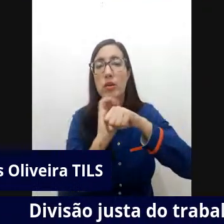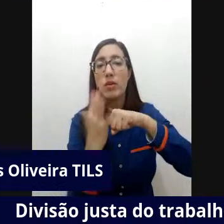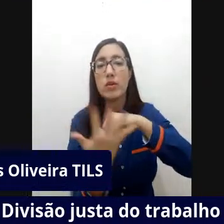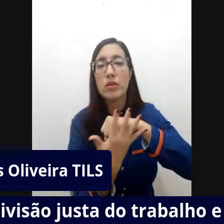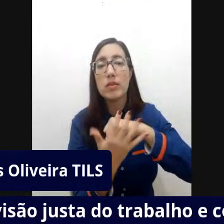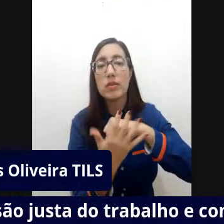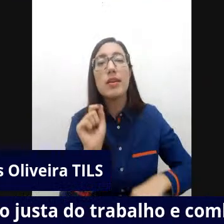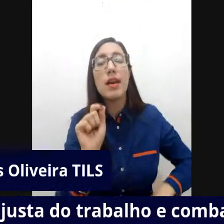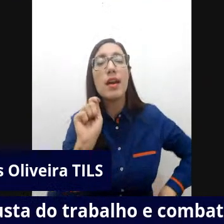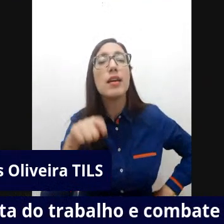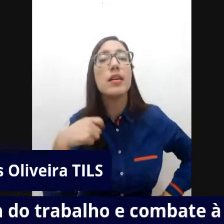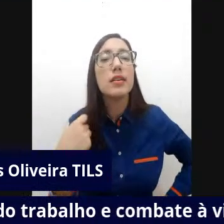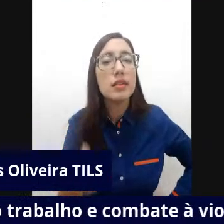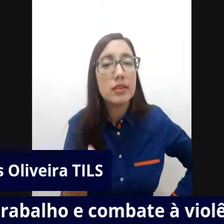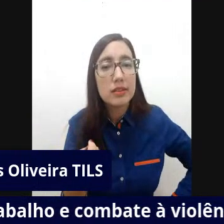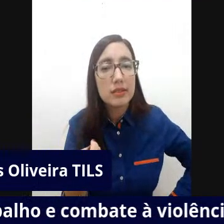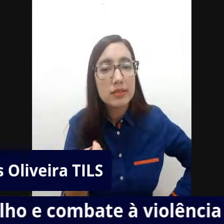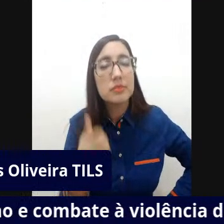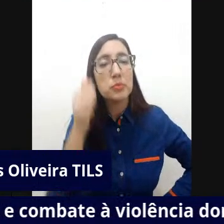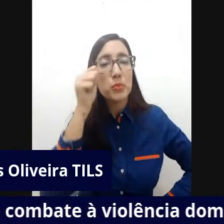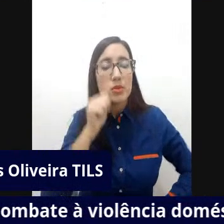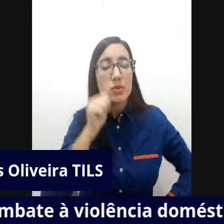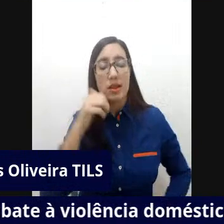se cuidar, veio a óbito.